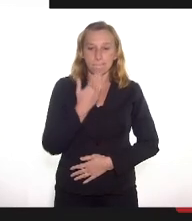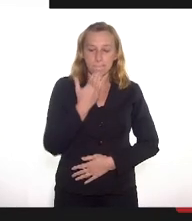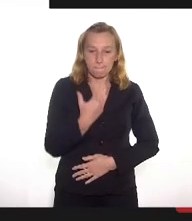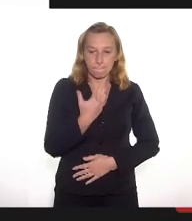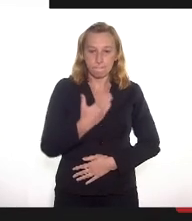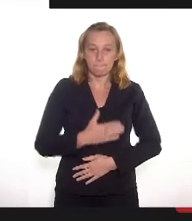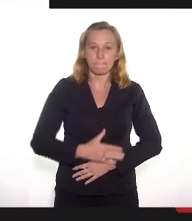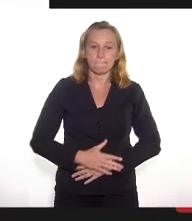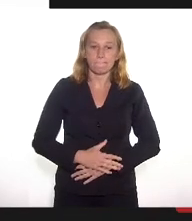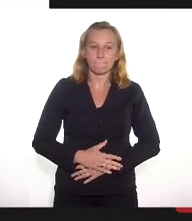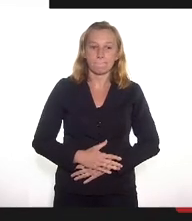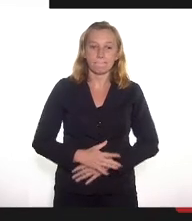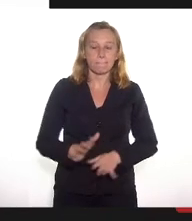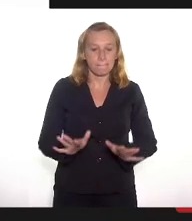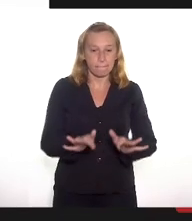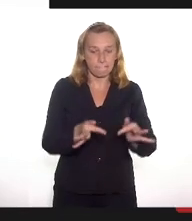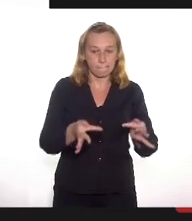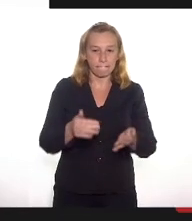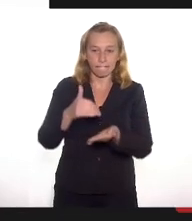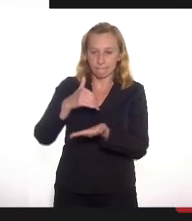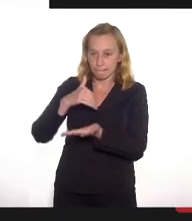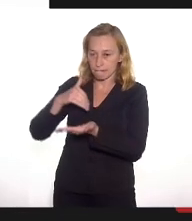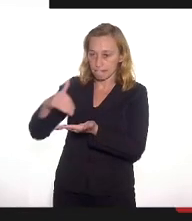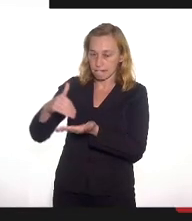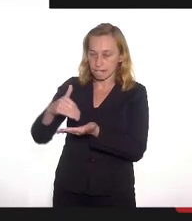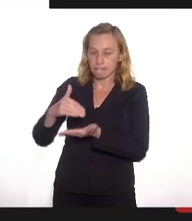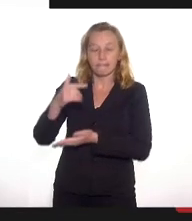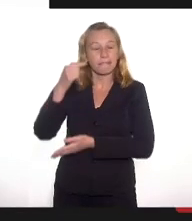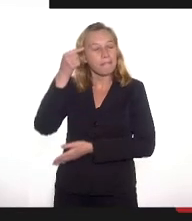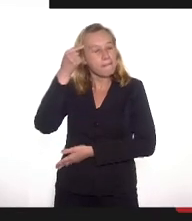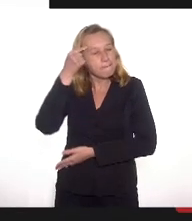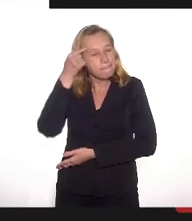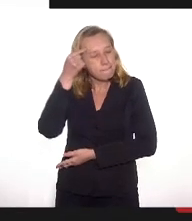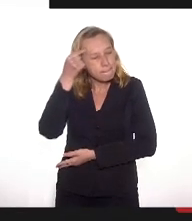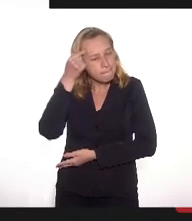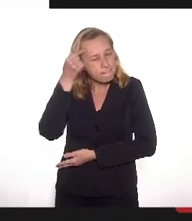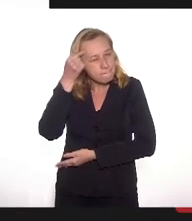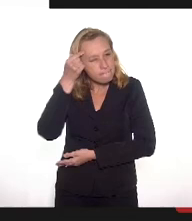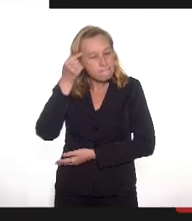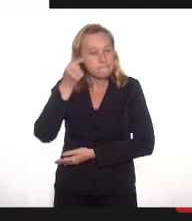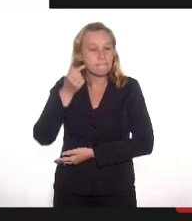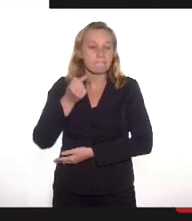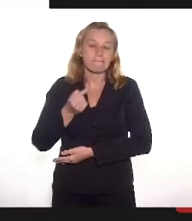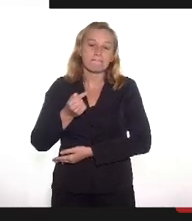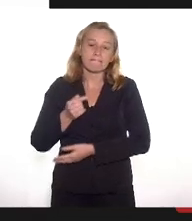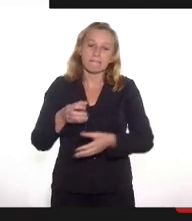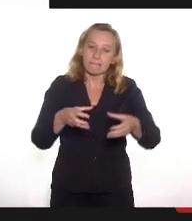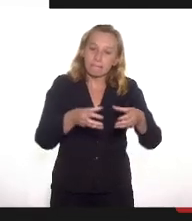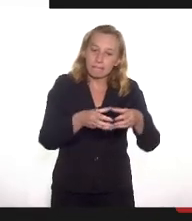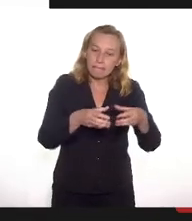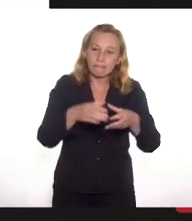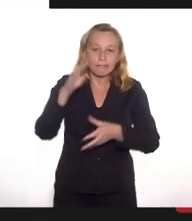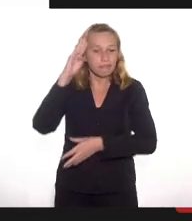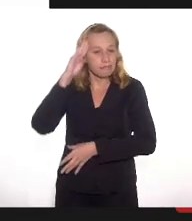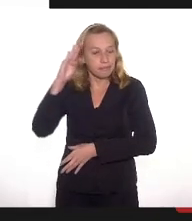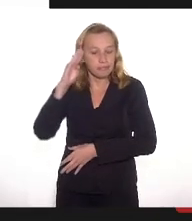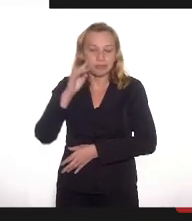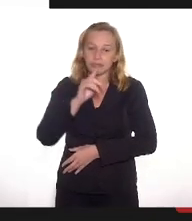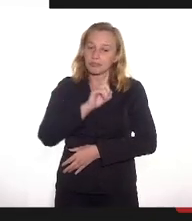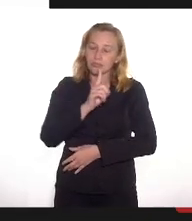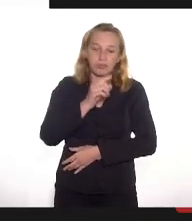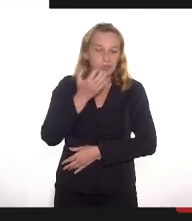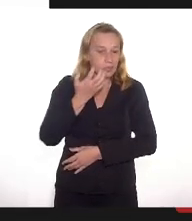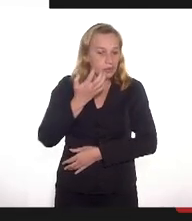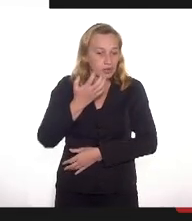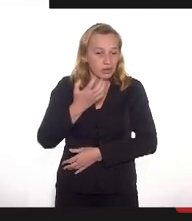peço ou mandamento ao secretário e repense nessas prioridades não